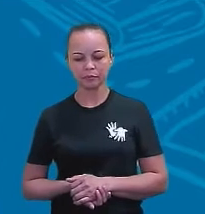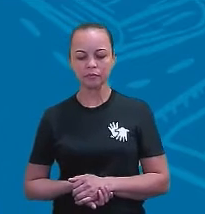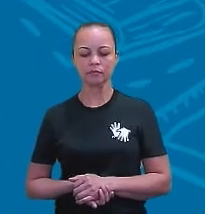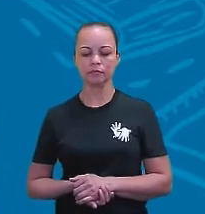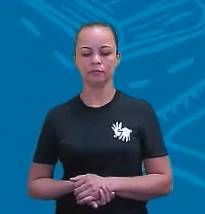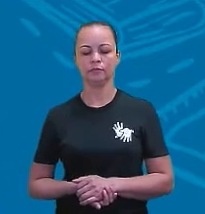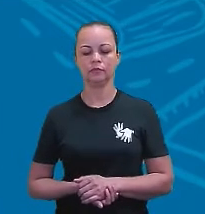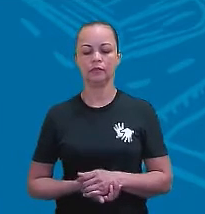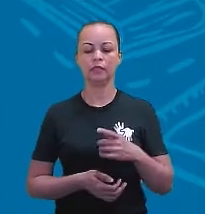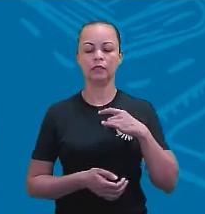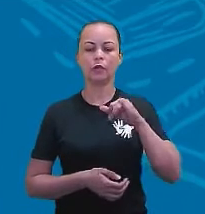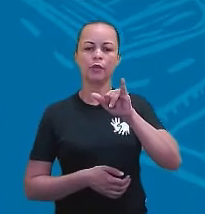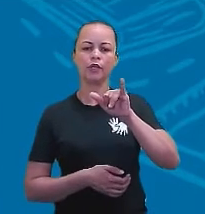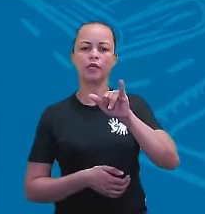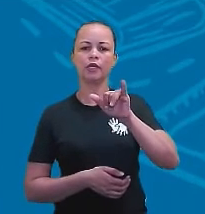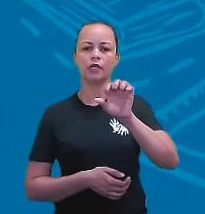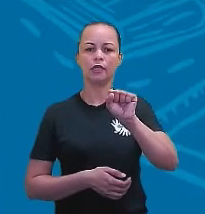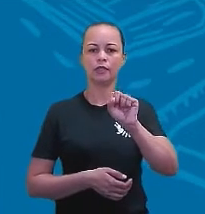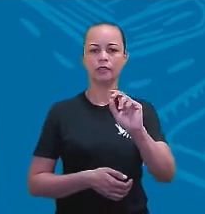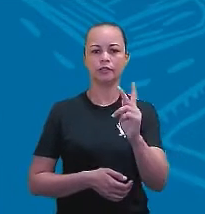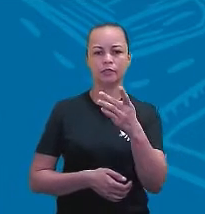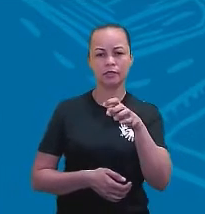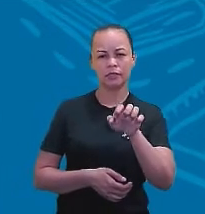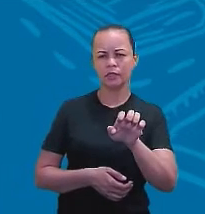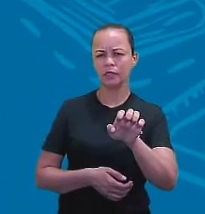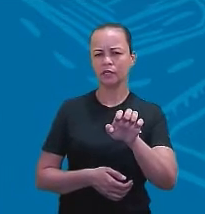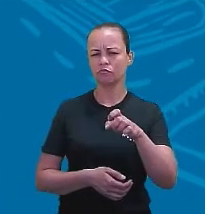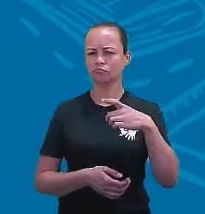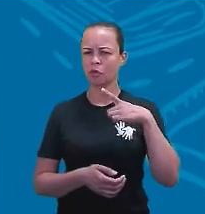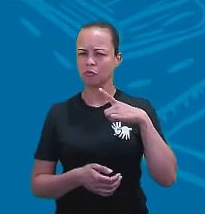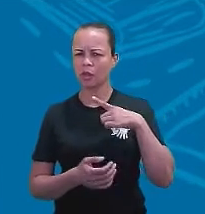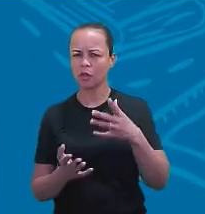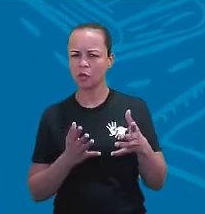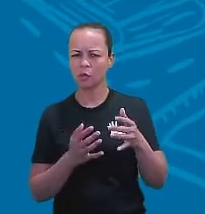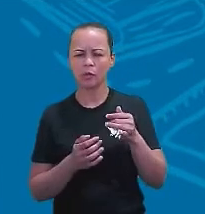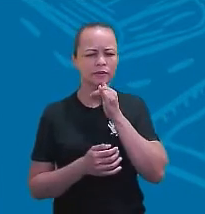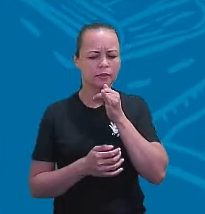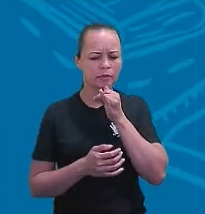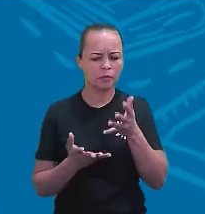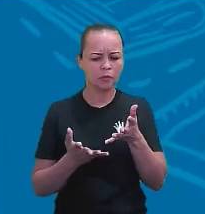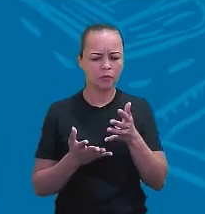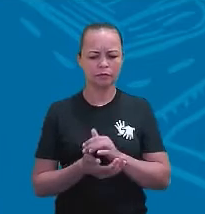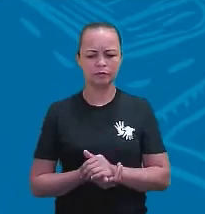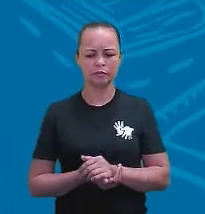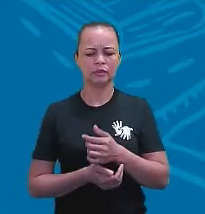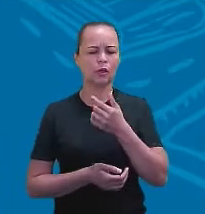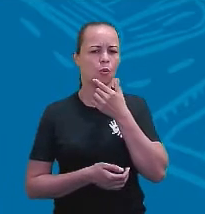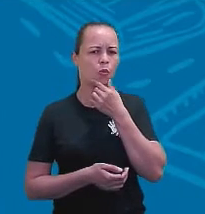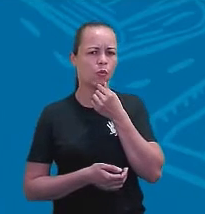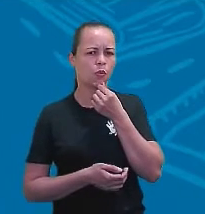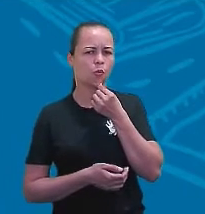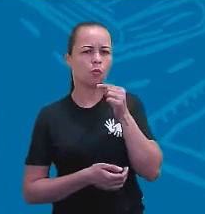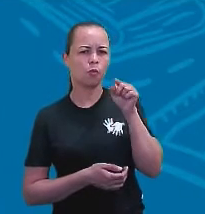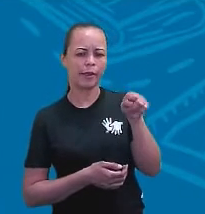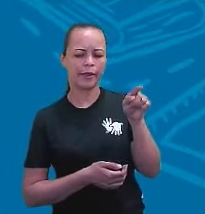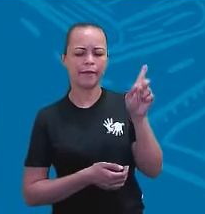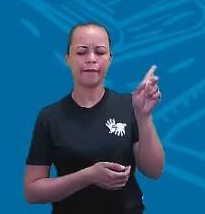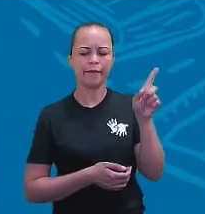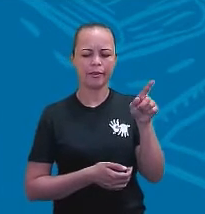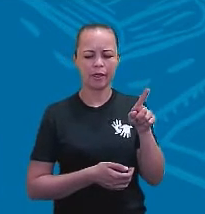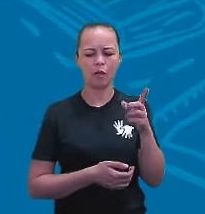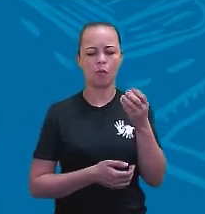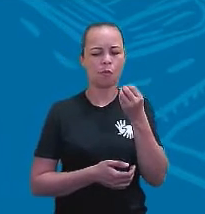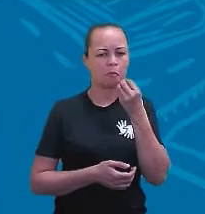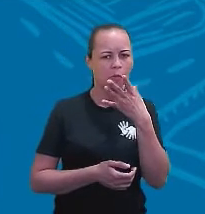tá? Eu tenho he is? Não tenho. Eu tenho no exemplo is he. O que é que você vai fazer? Pensar na